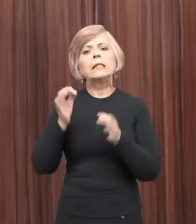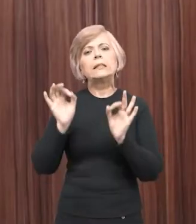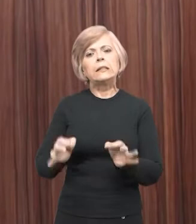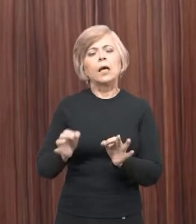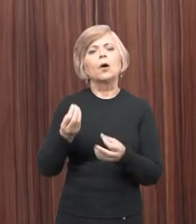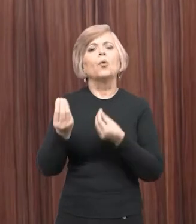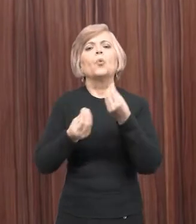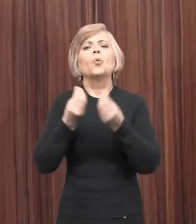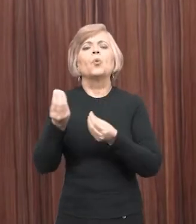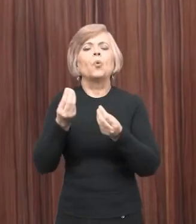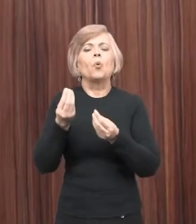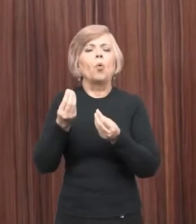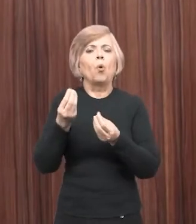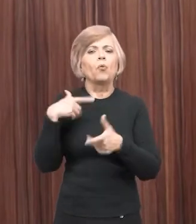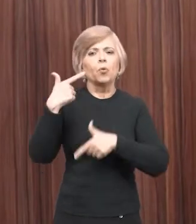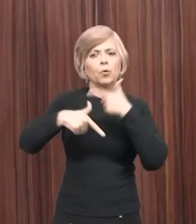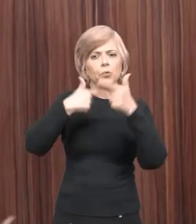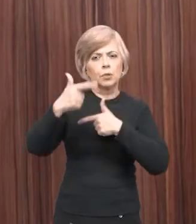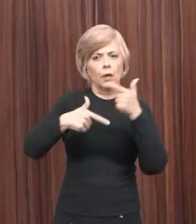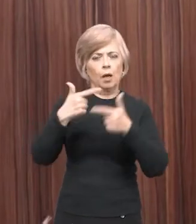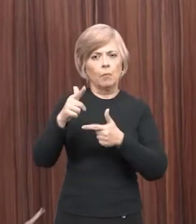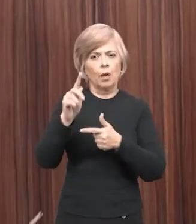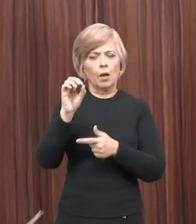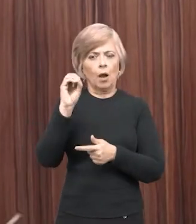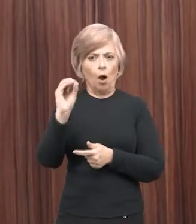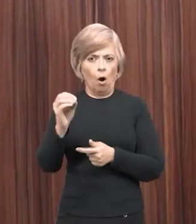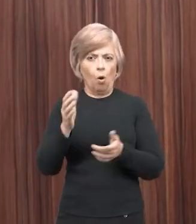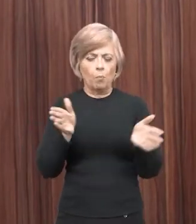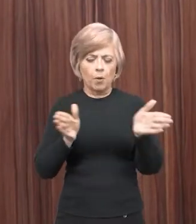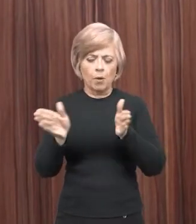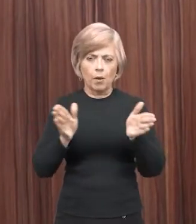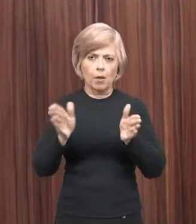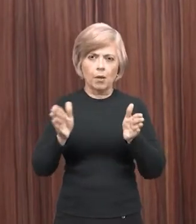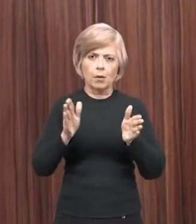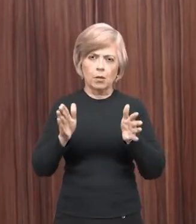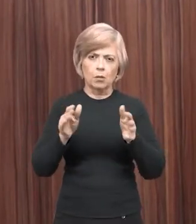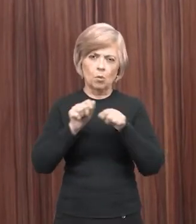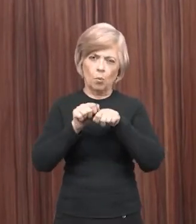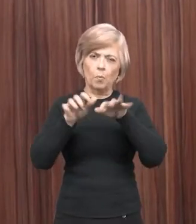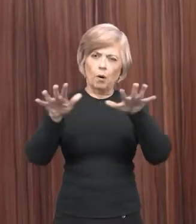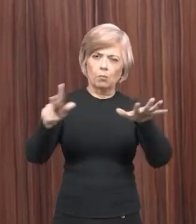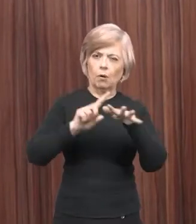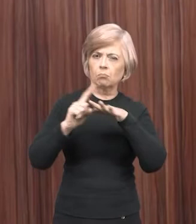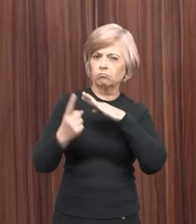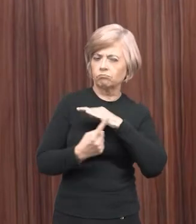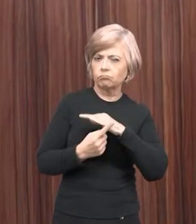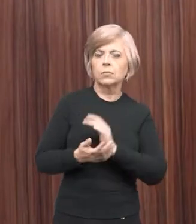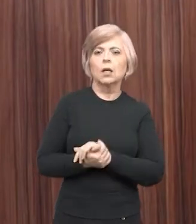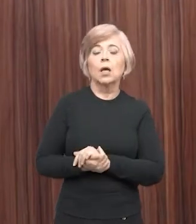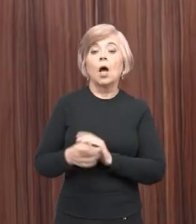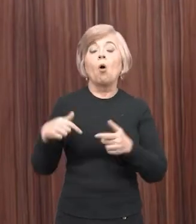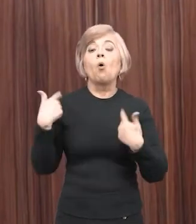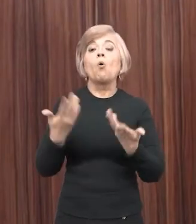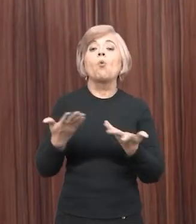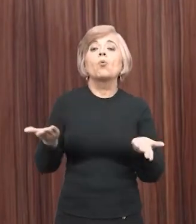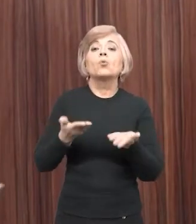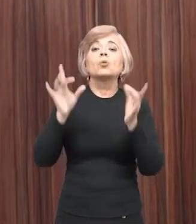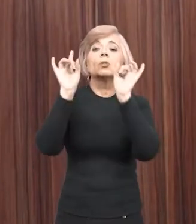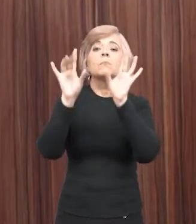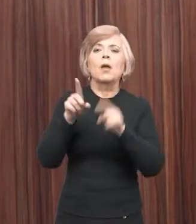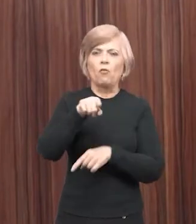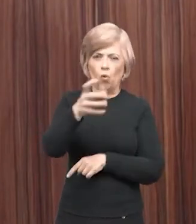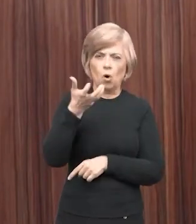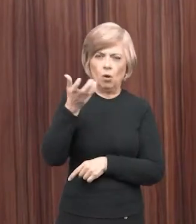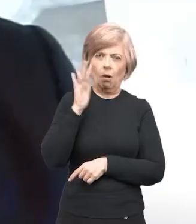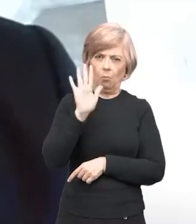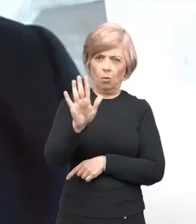como foi a atuação do Galcrim durante esse período da pandemia, né? O senhor falou da digitalização dos casos. É algo especial que o senhor gostaria